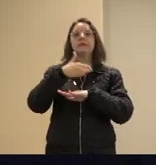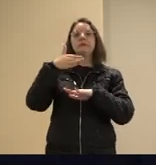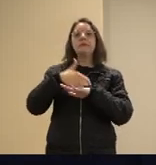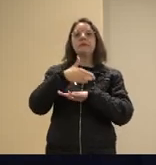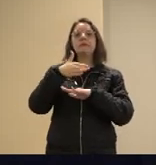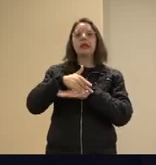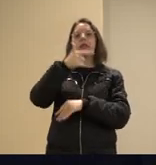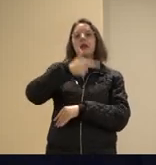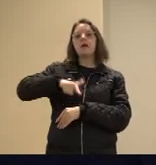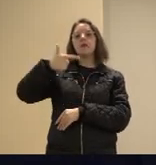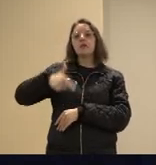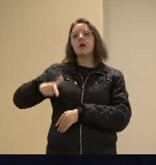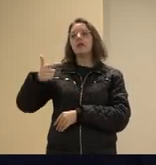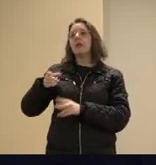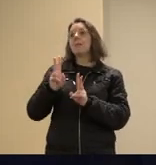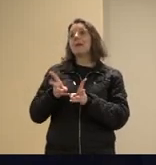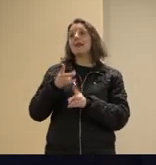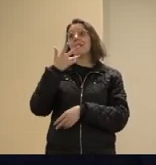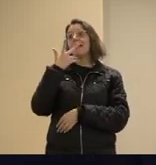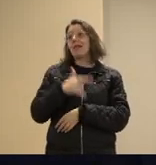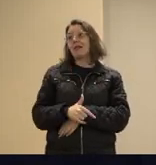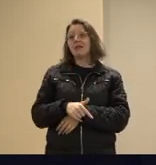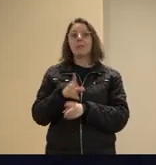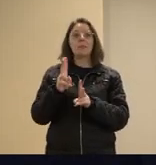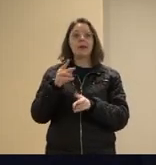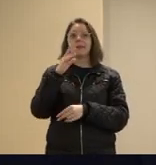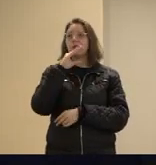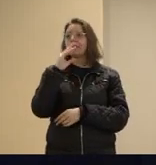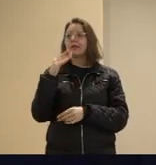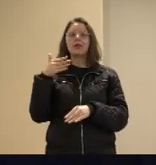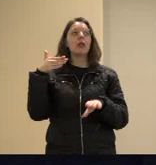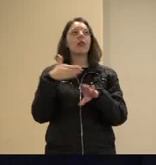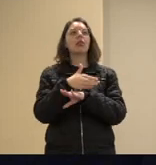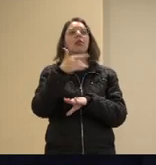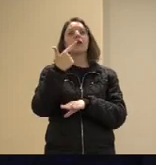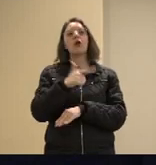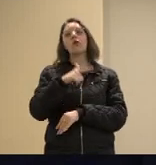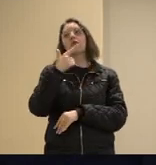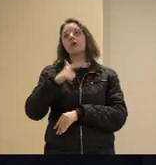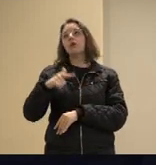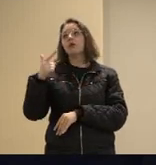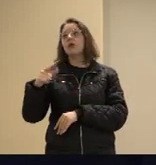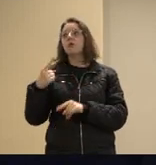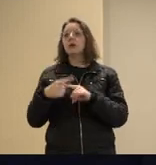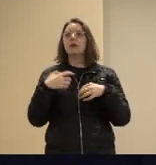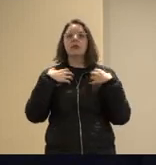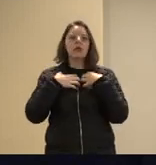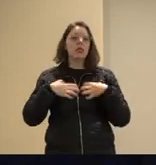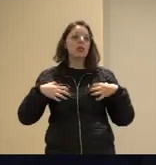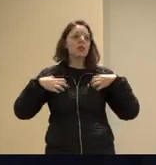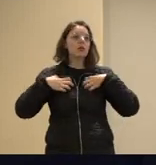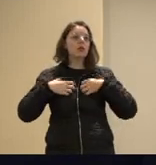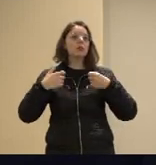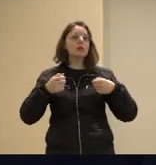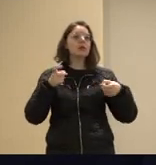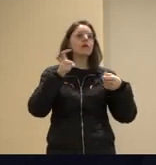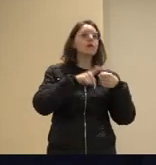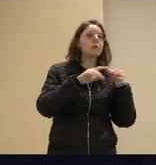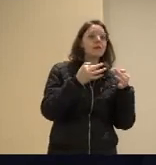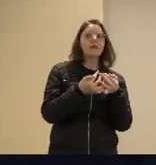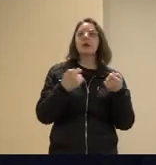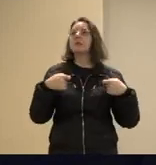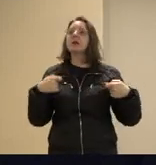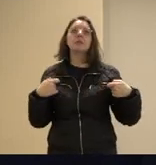mesma criança ou do mesmo adolescente, né, por essa ânsia de que a gente tem que reencaminhar para a família extensa. Então, vamos